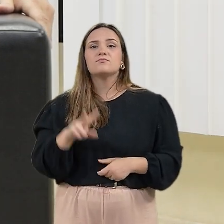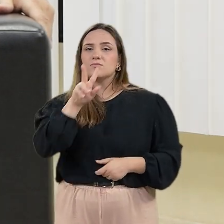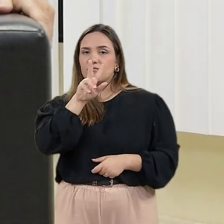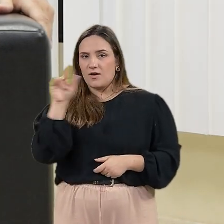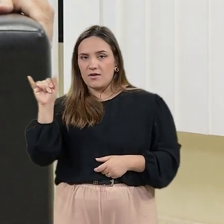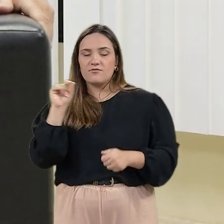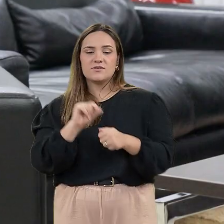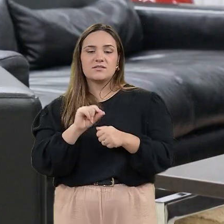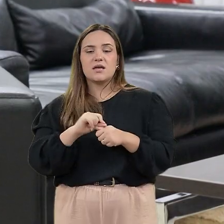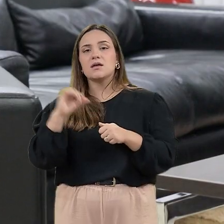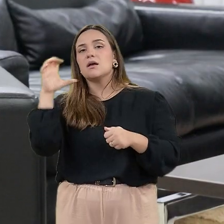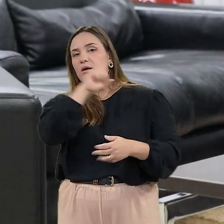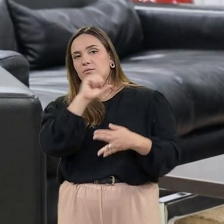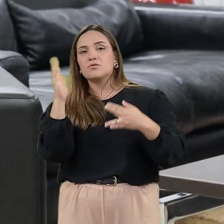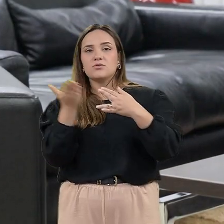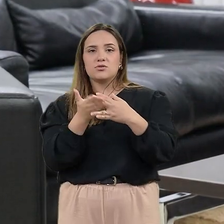também.